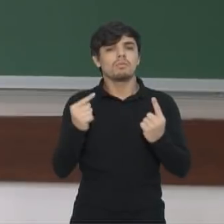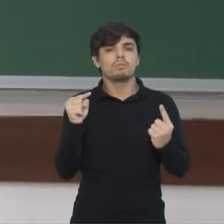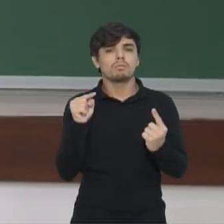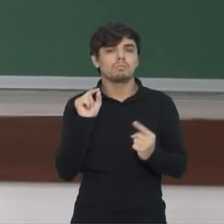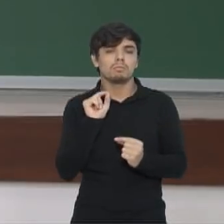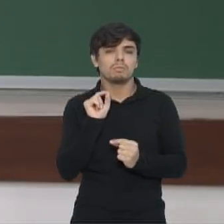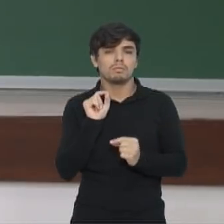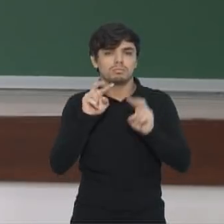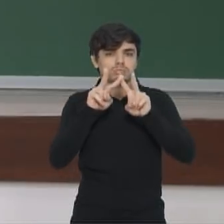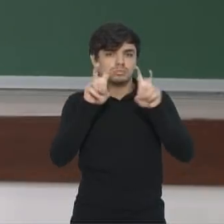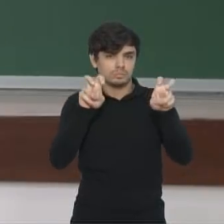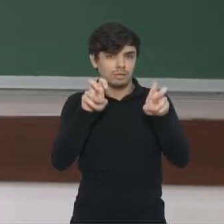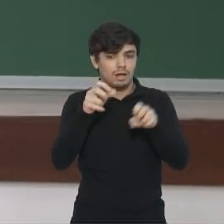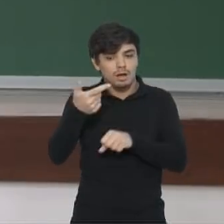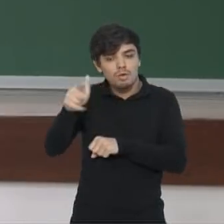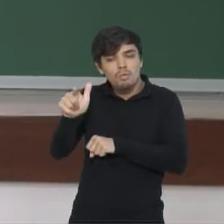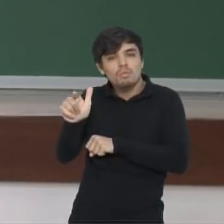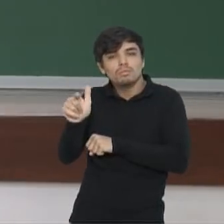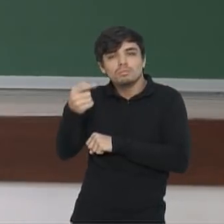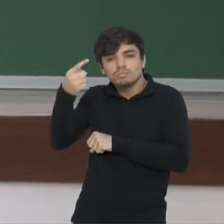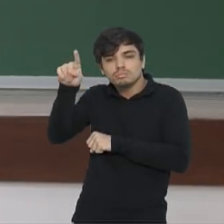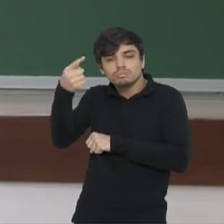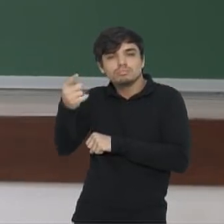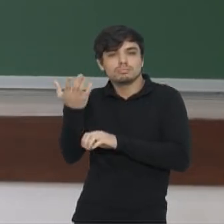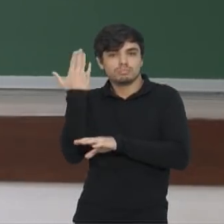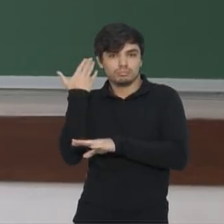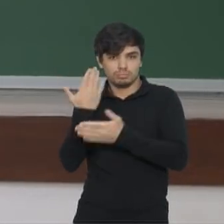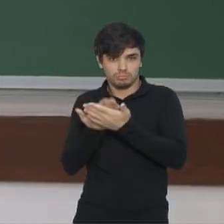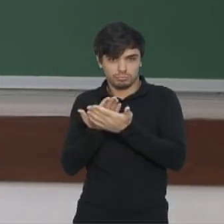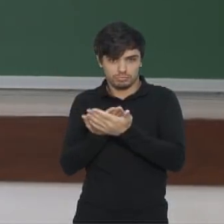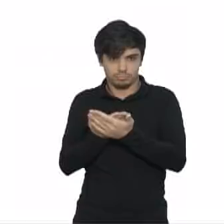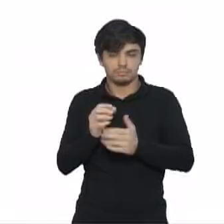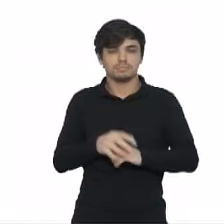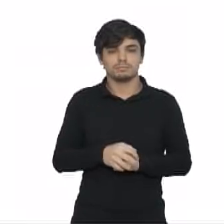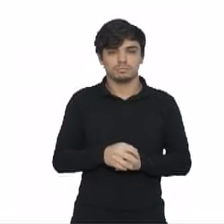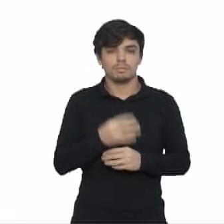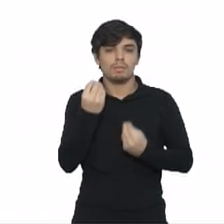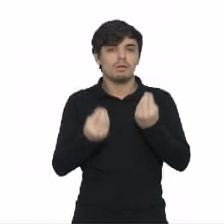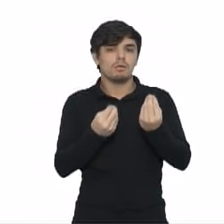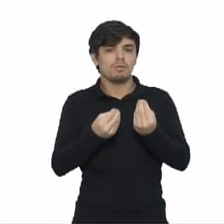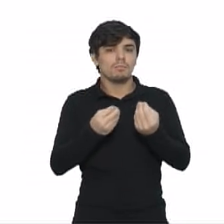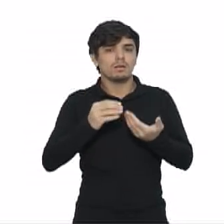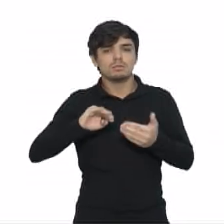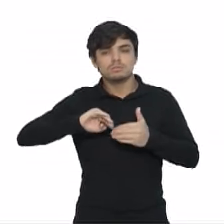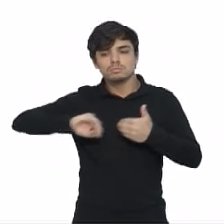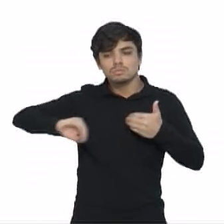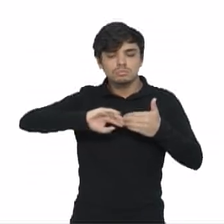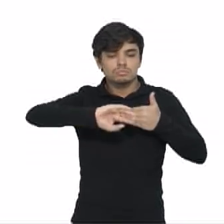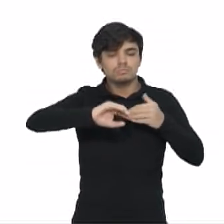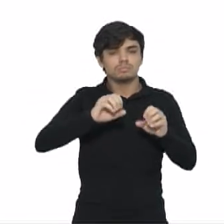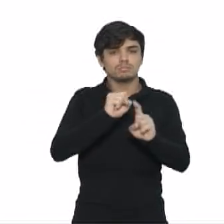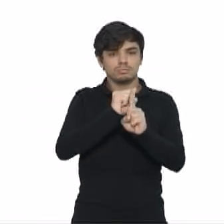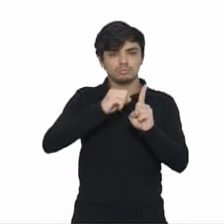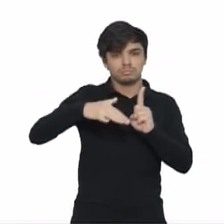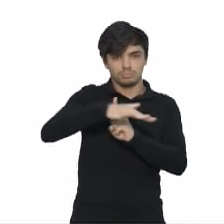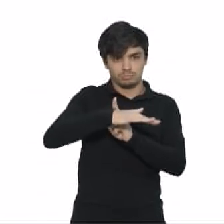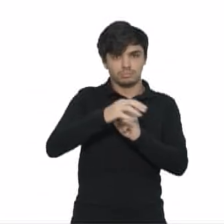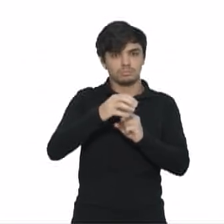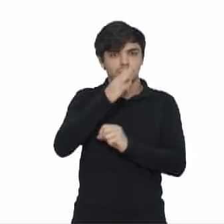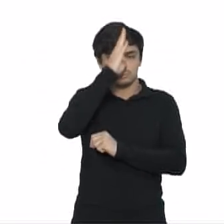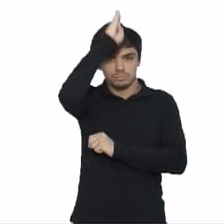Quais foram os assuntos que nós vimos nas últimas aulas, na última aula, pessoal? Como estava dividida a sociedade romana,